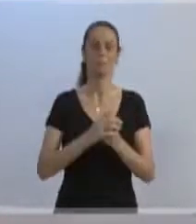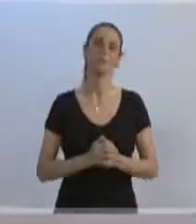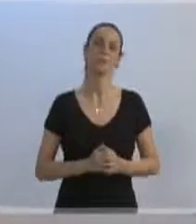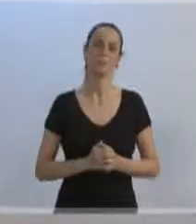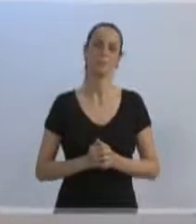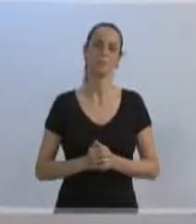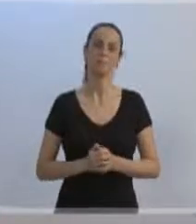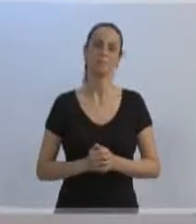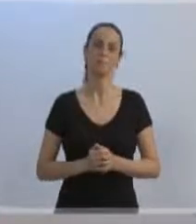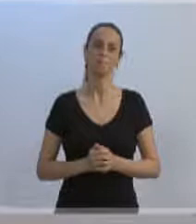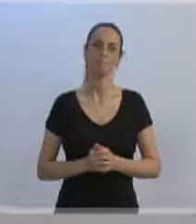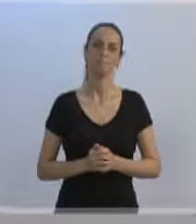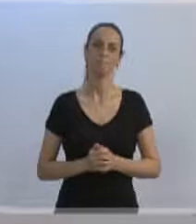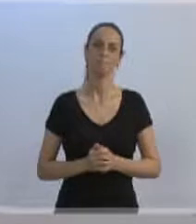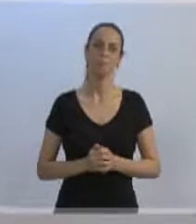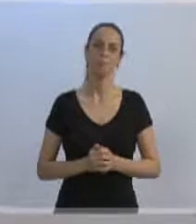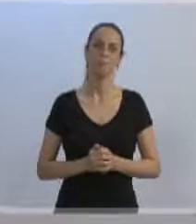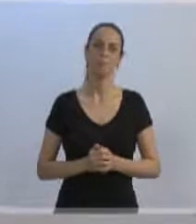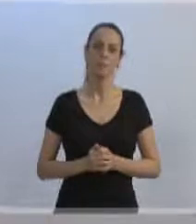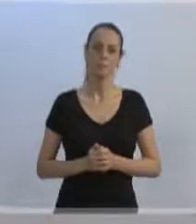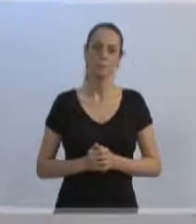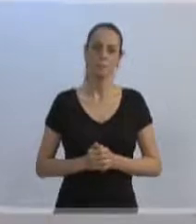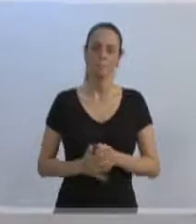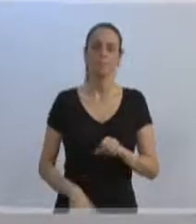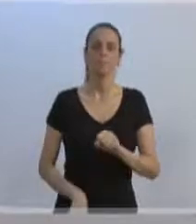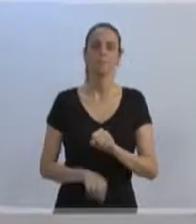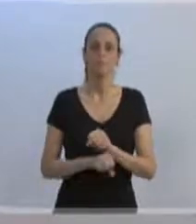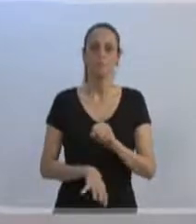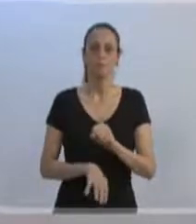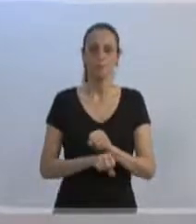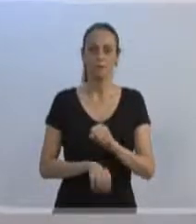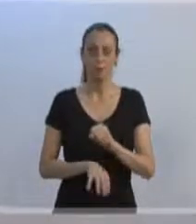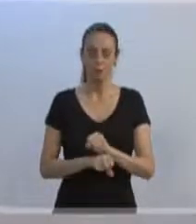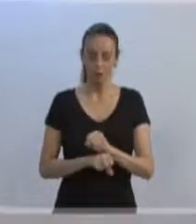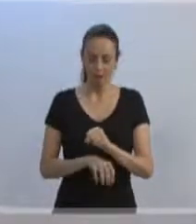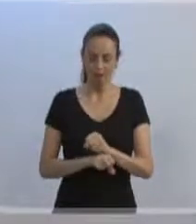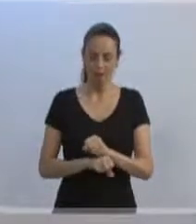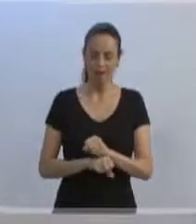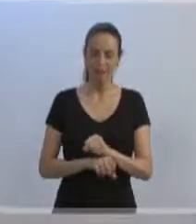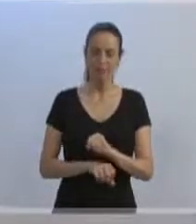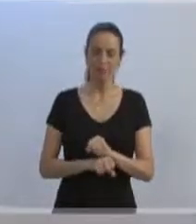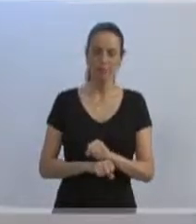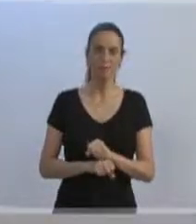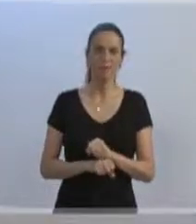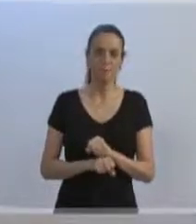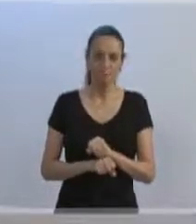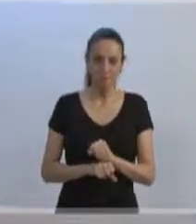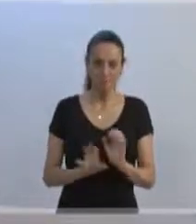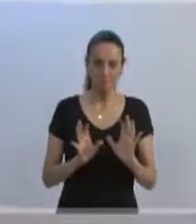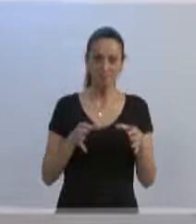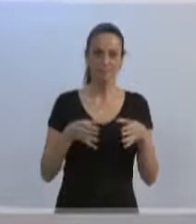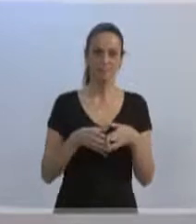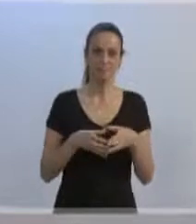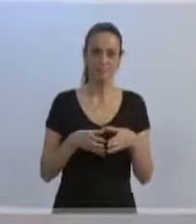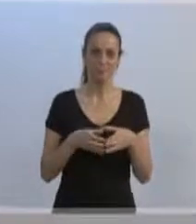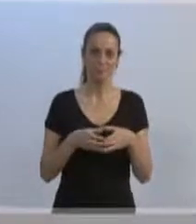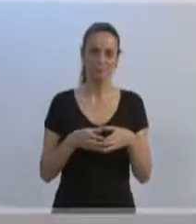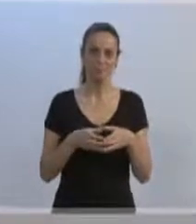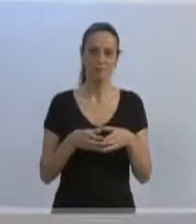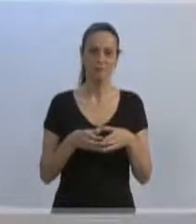é ao seterb ao seterb é a comissão da